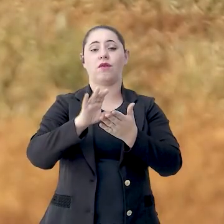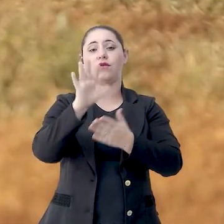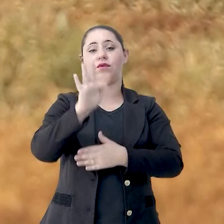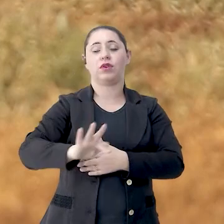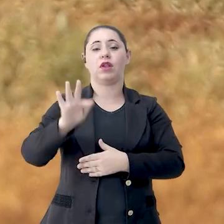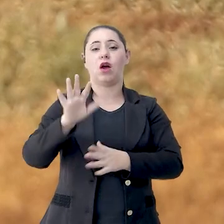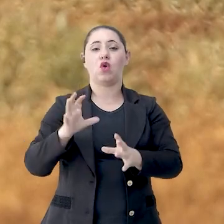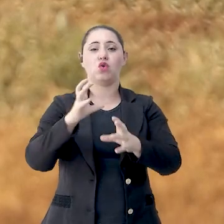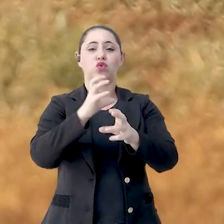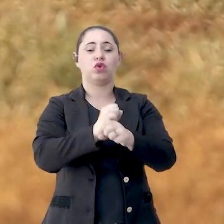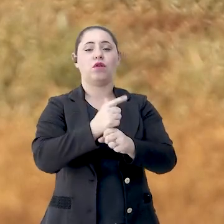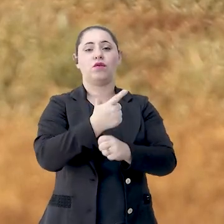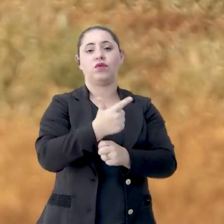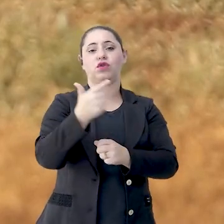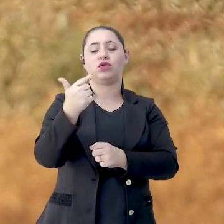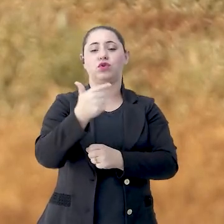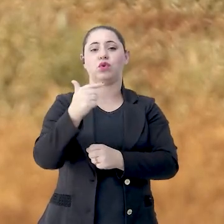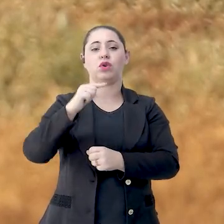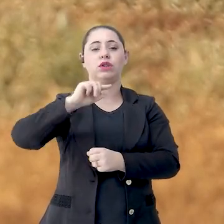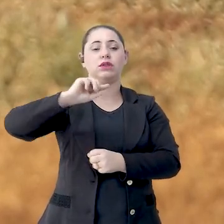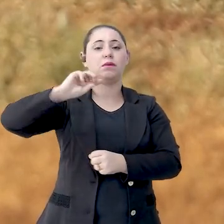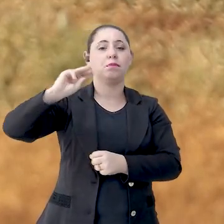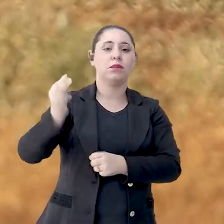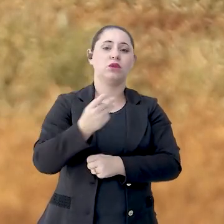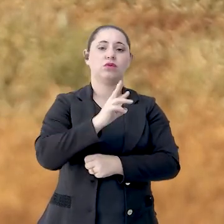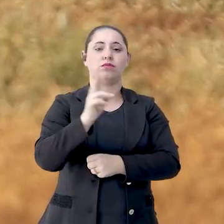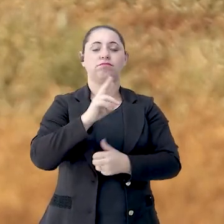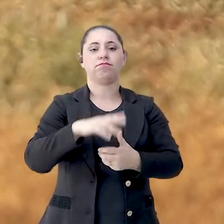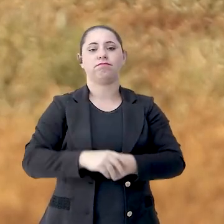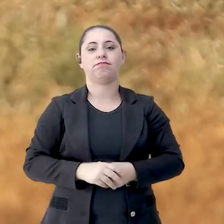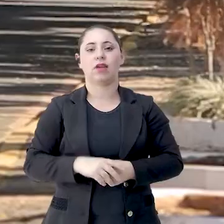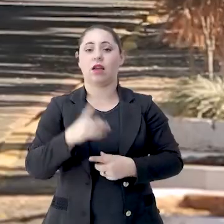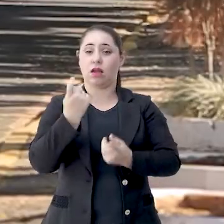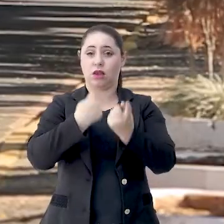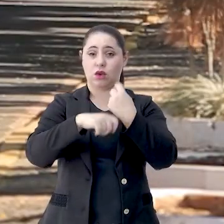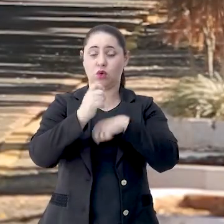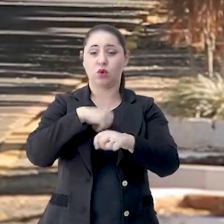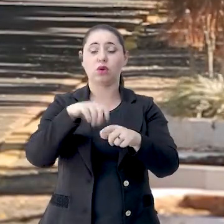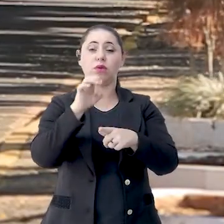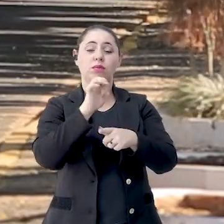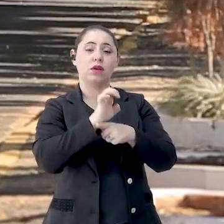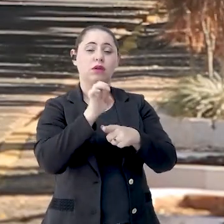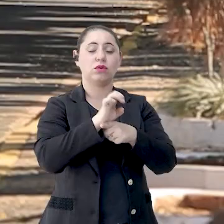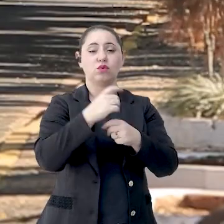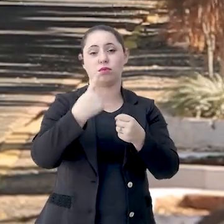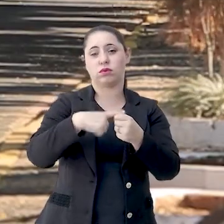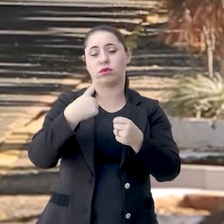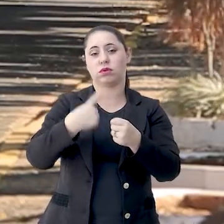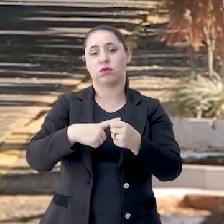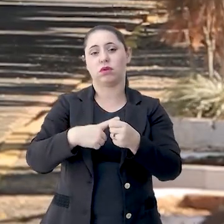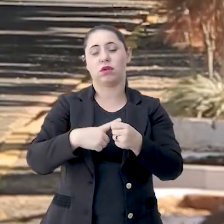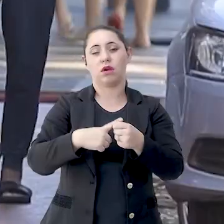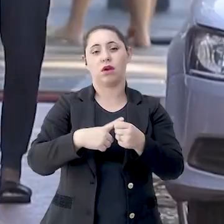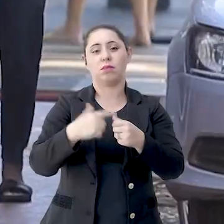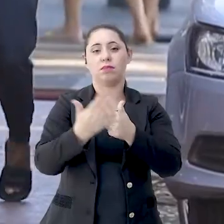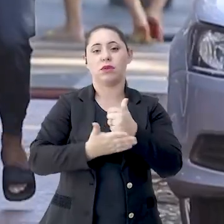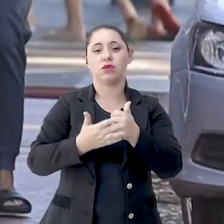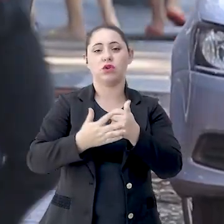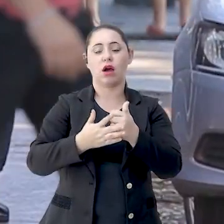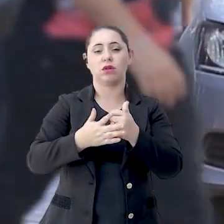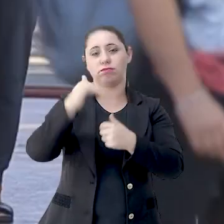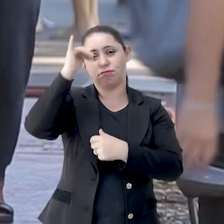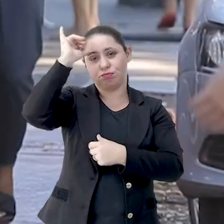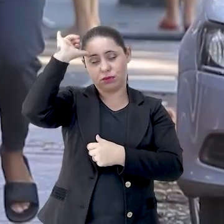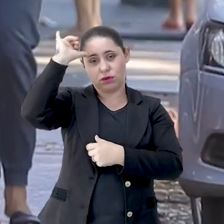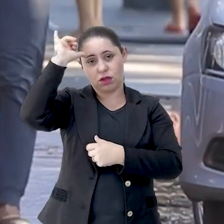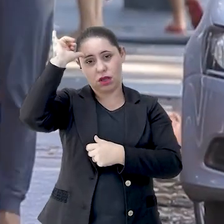A economia do município está baseada principalmente na pecuária, apesar do comércio ser a principal fonte de